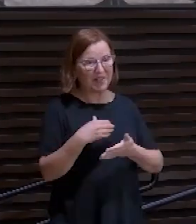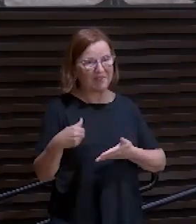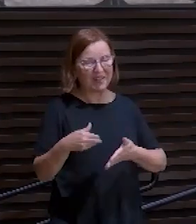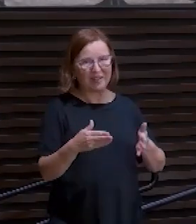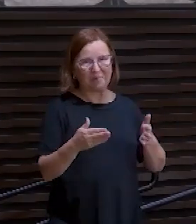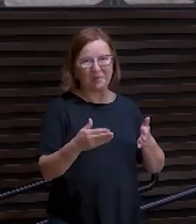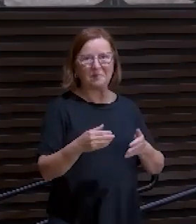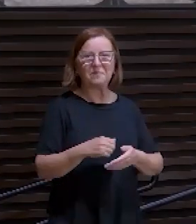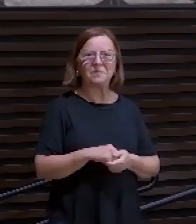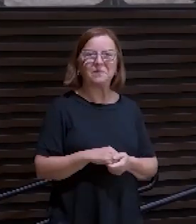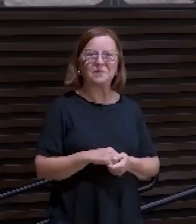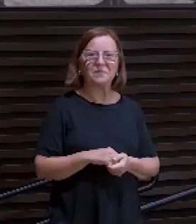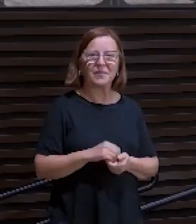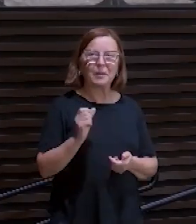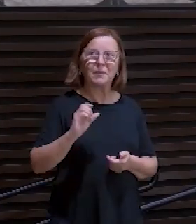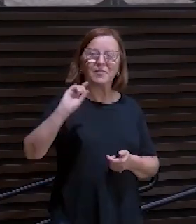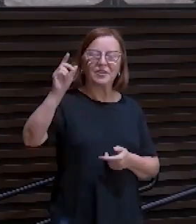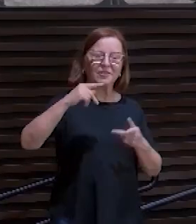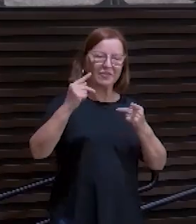Achegai-vos